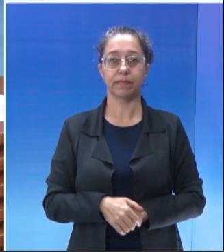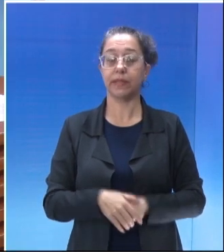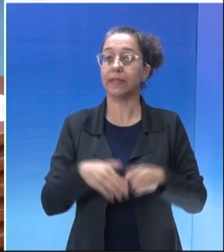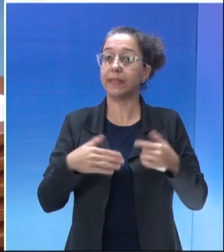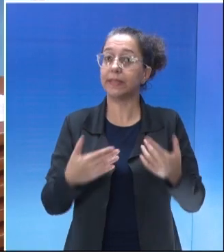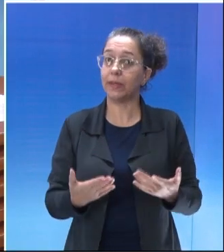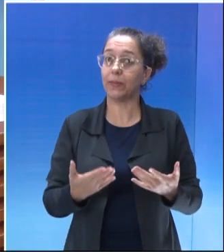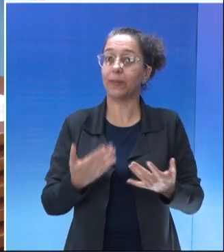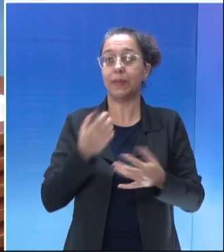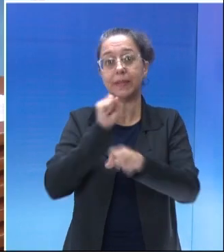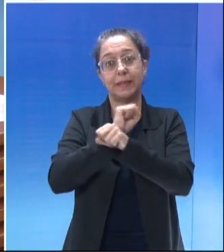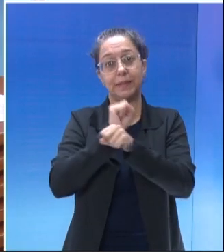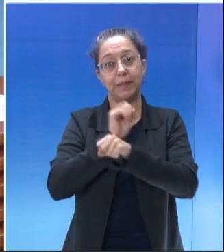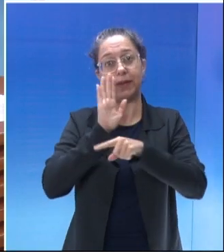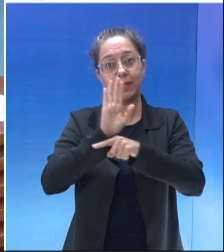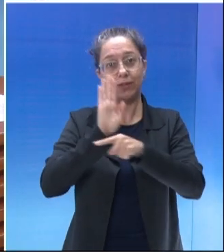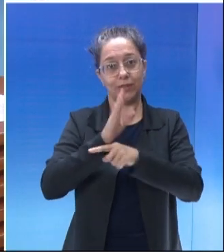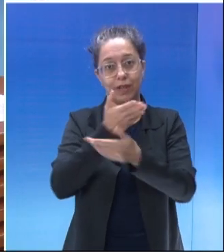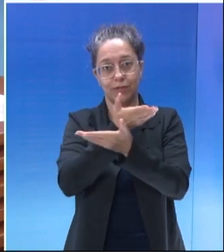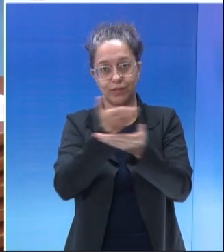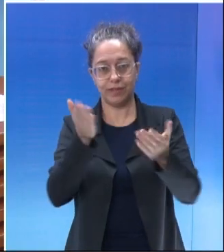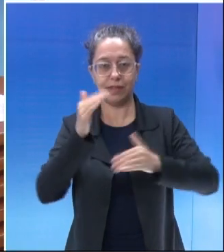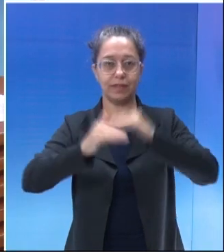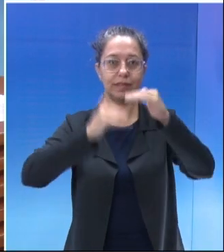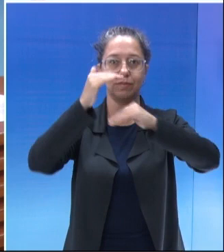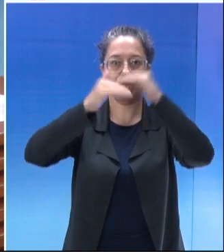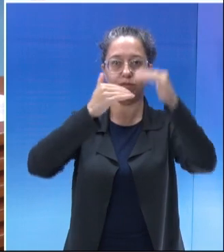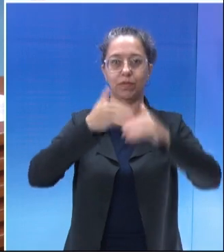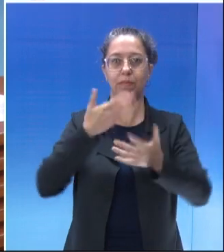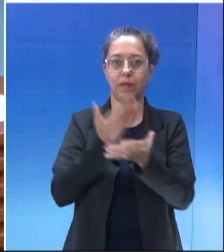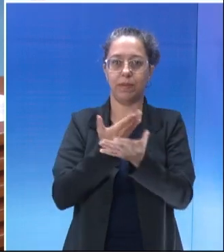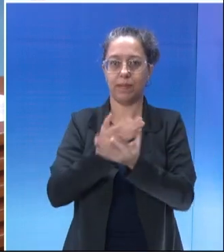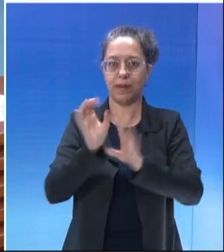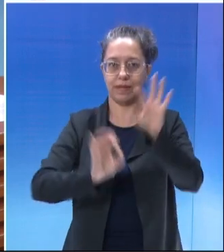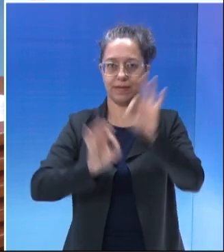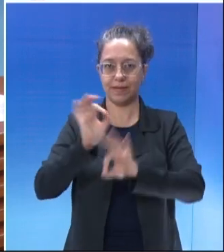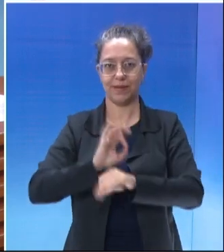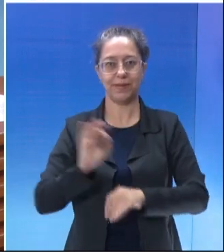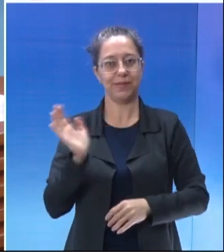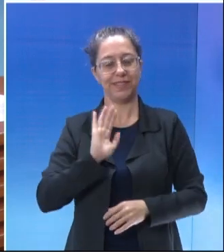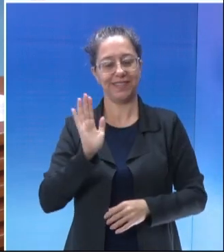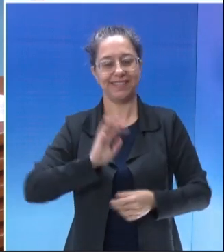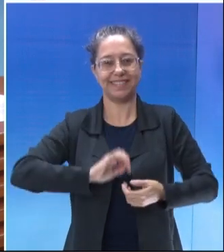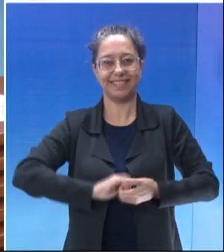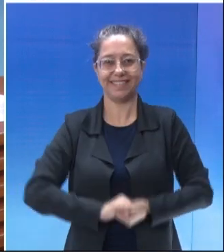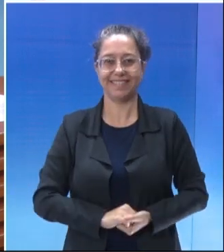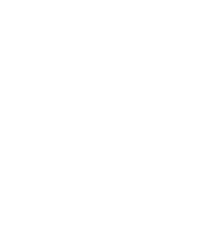Espero ter contribuído com os estudos e com a preparação de vocês. Até a próxima!